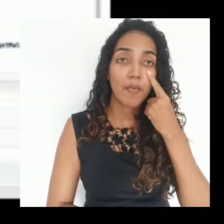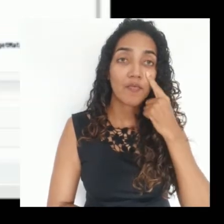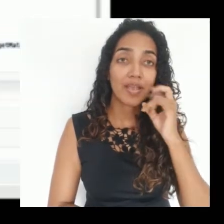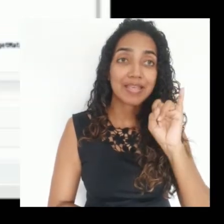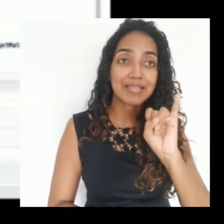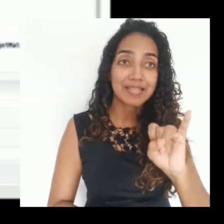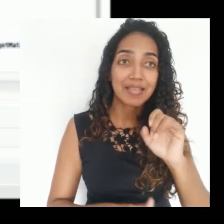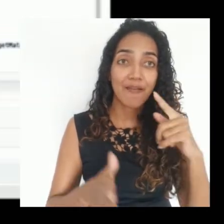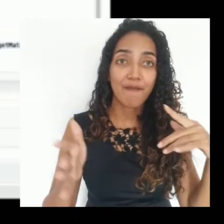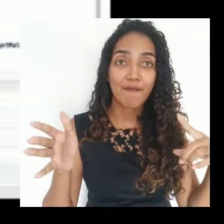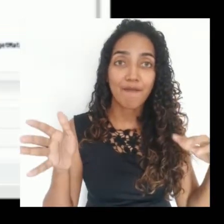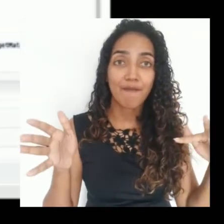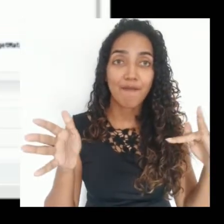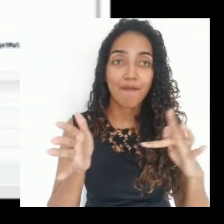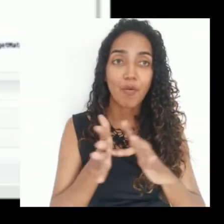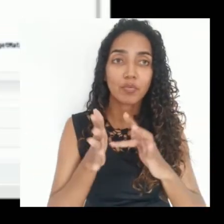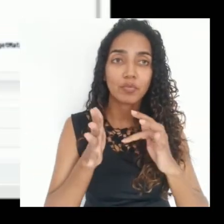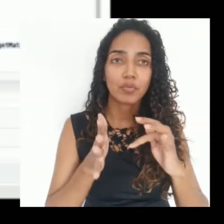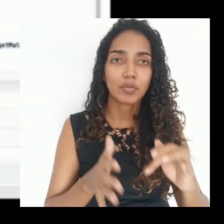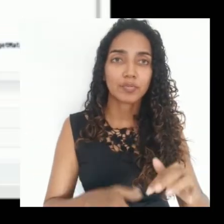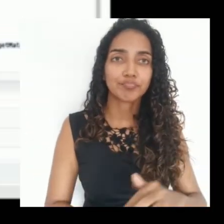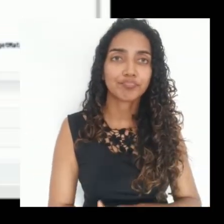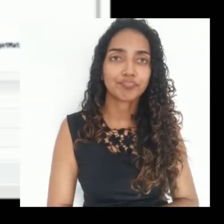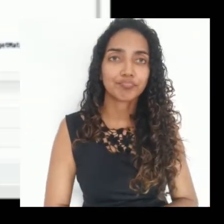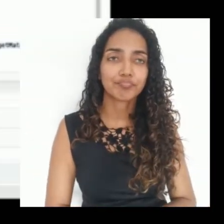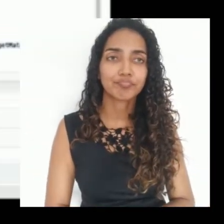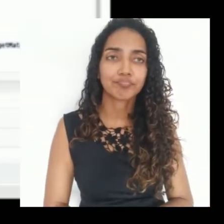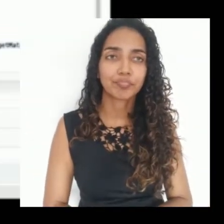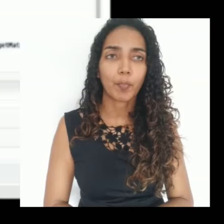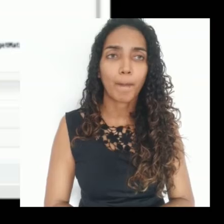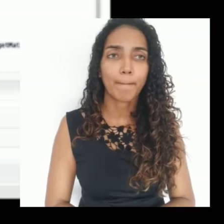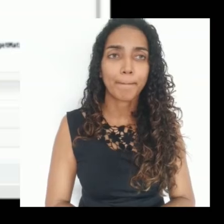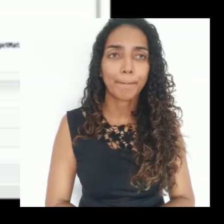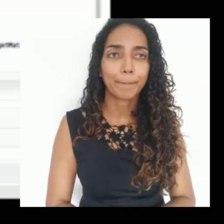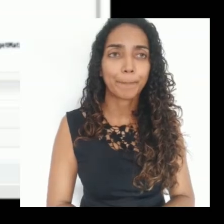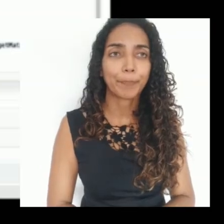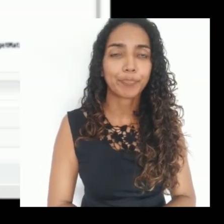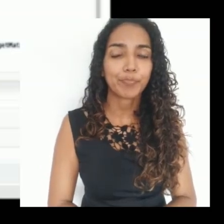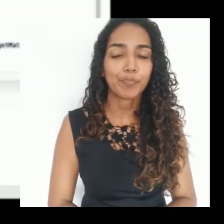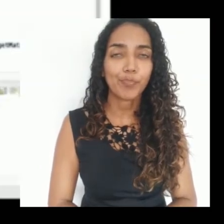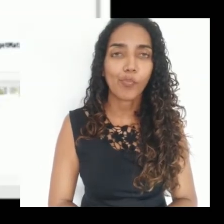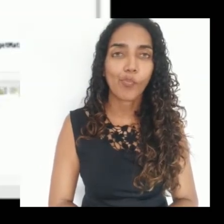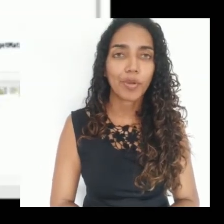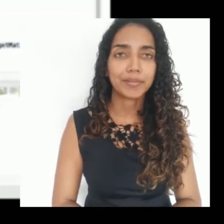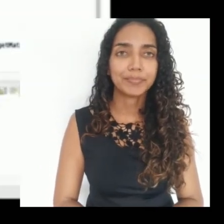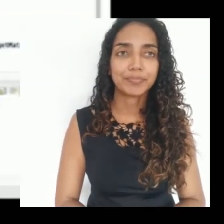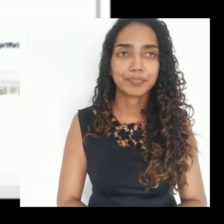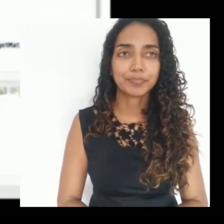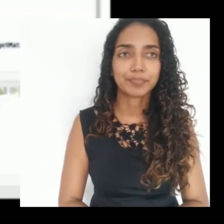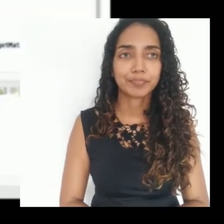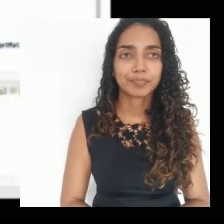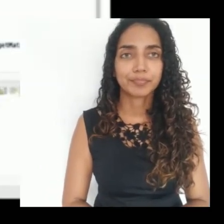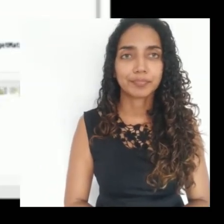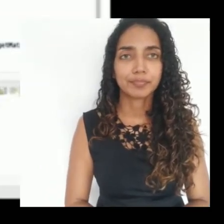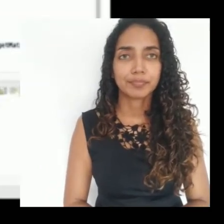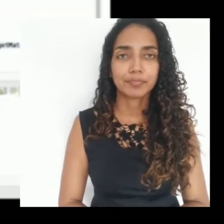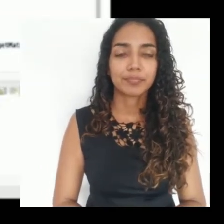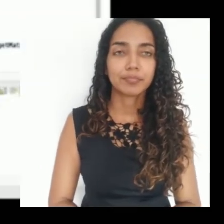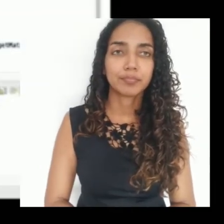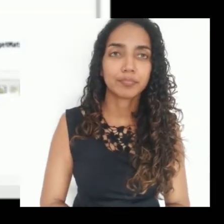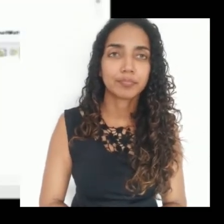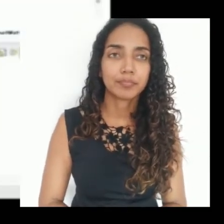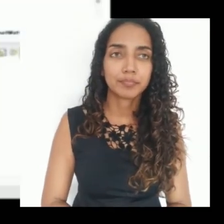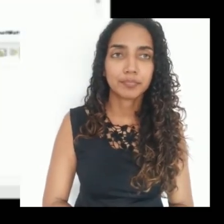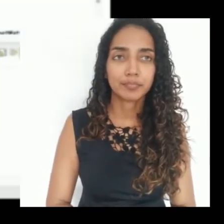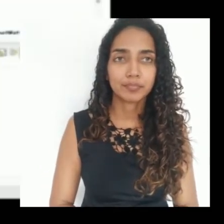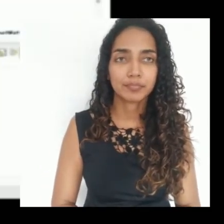run as Java application. Vamos ver aqui qual foi a resposta que veio nesse código. Aqui embaixo, apareceu, ele executou. Tem